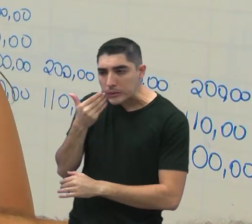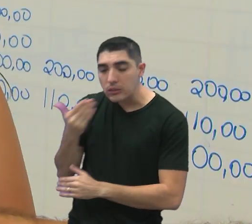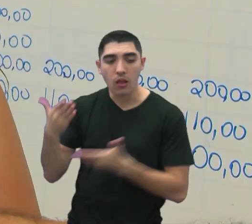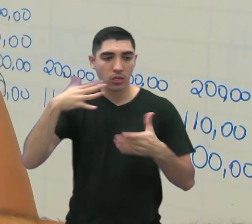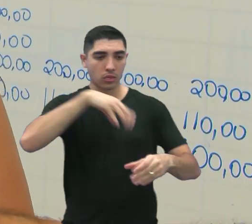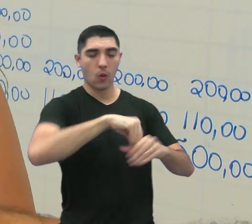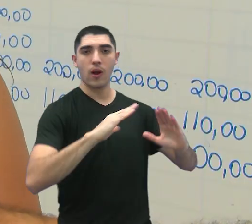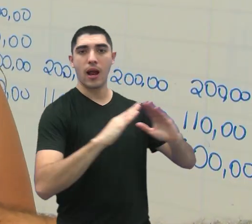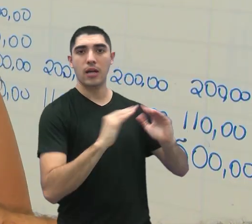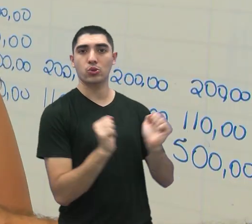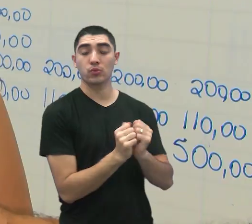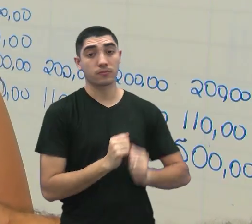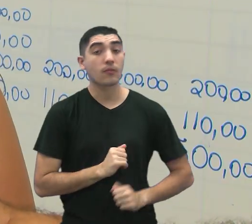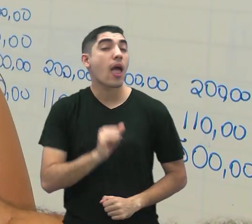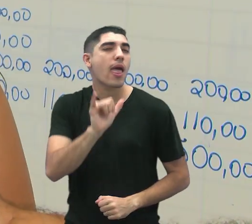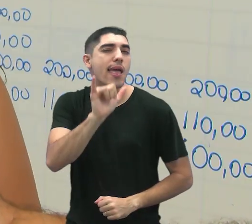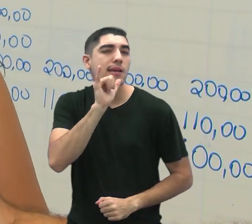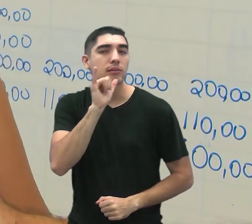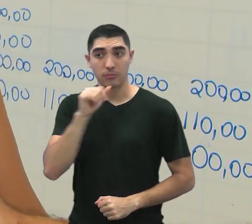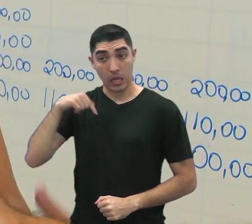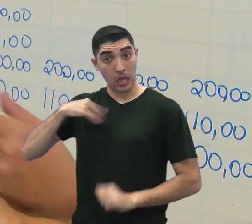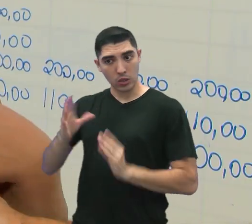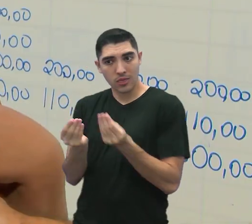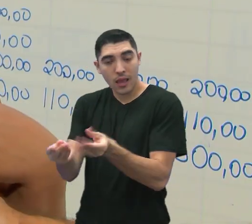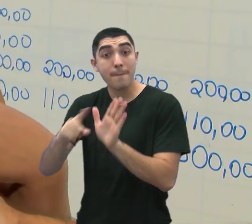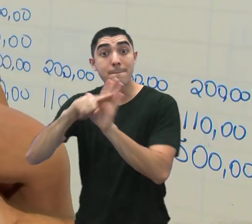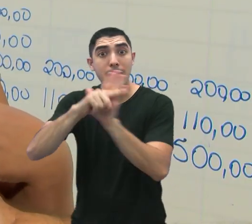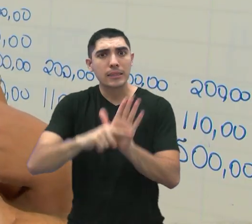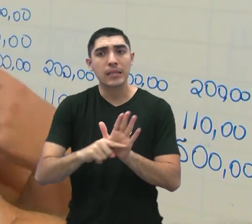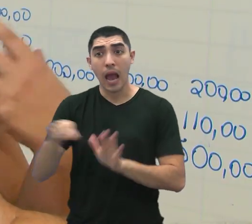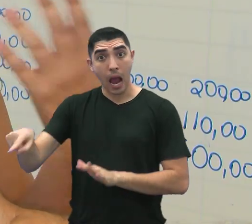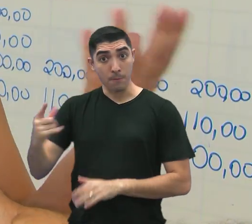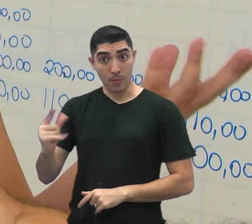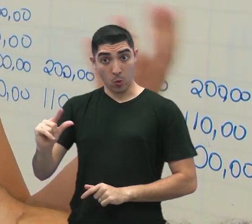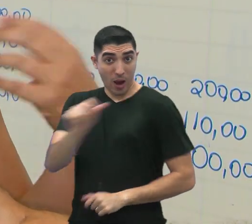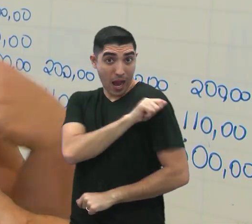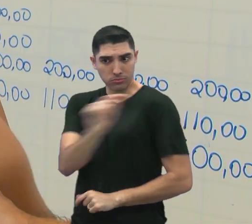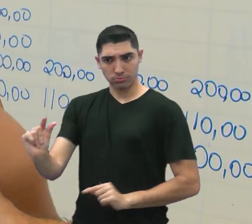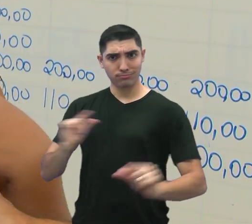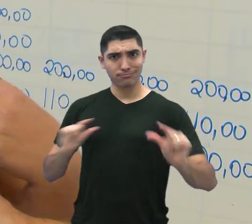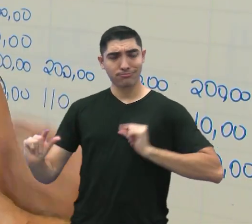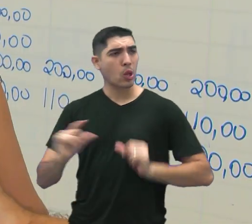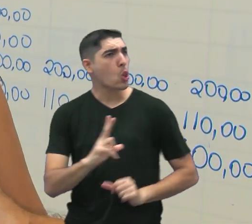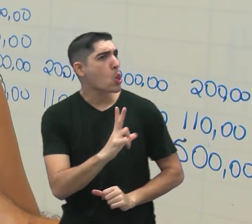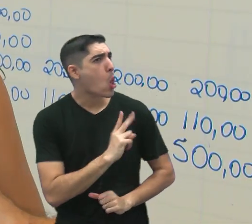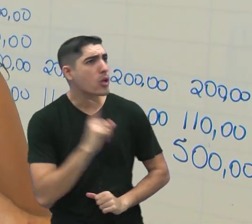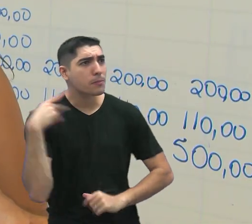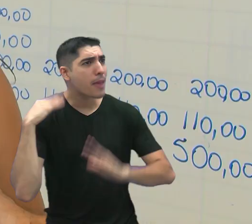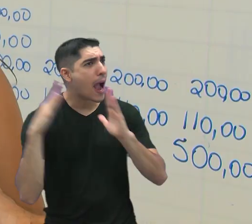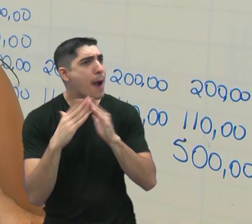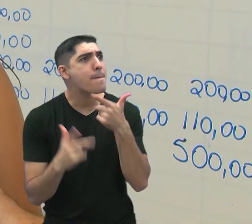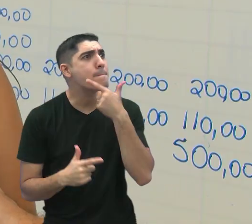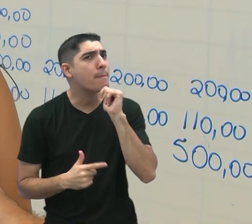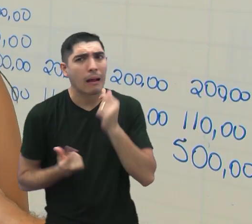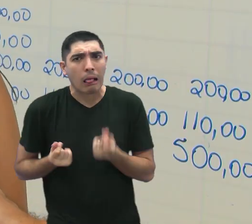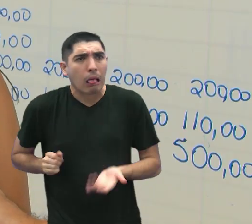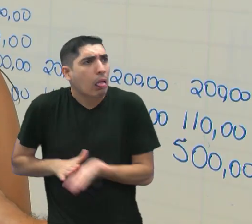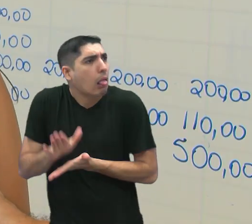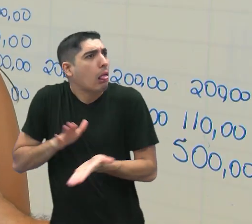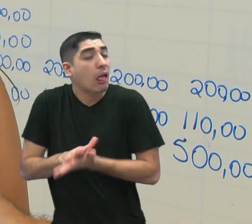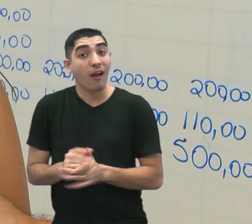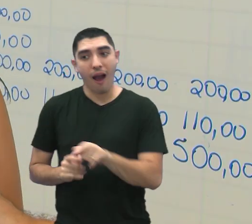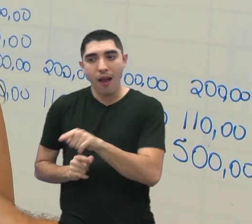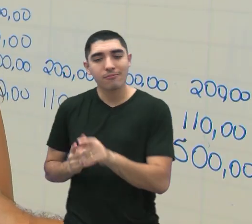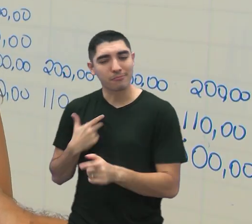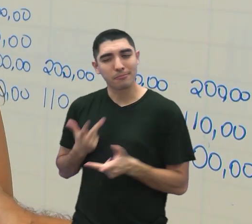muito com eles porque, por exemplo, eles fizeram uma pesquisa e trouxeram: nossa, meu pai gasta muito, nossa, é muito dinheiro que gasta na minha casa. Então eles têm essa noção.